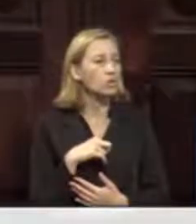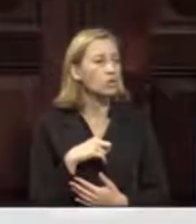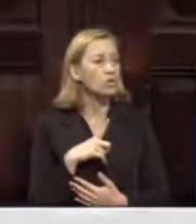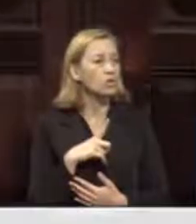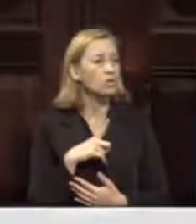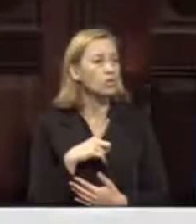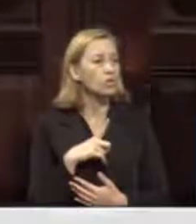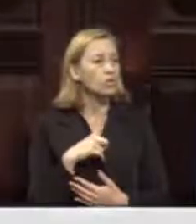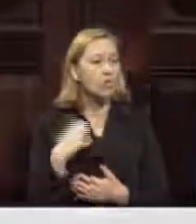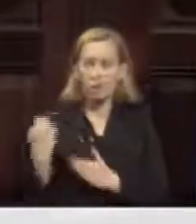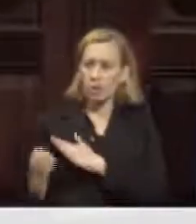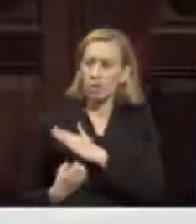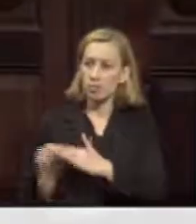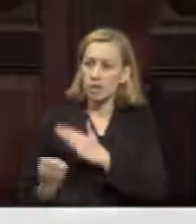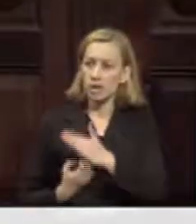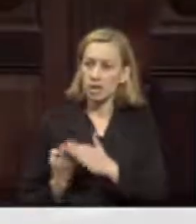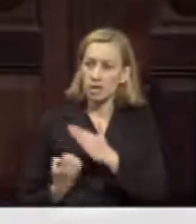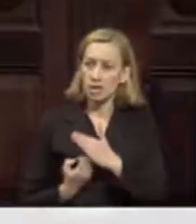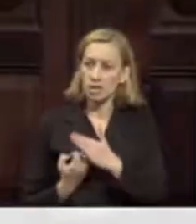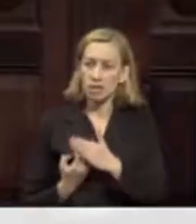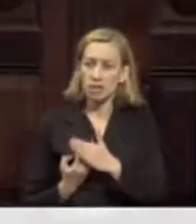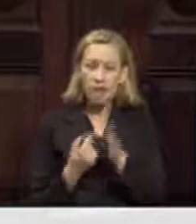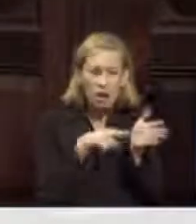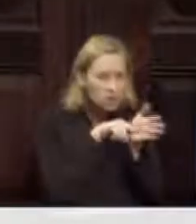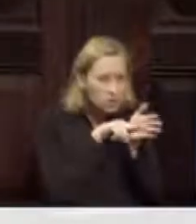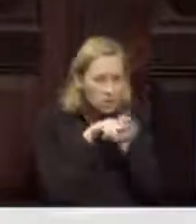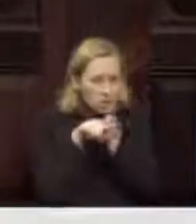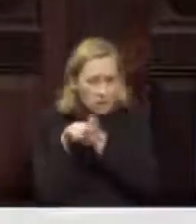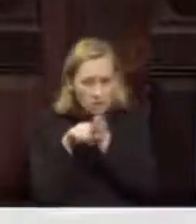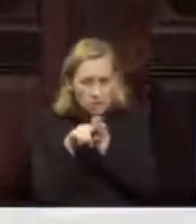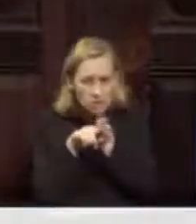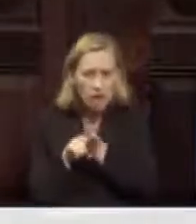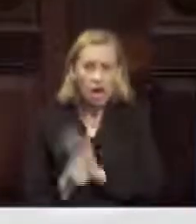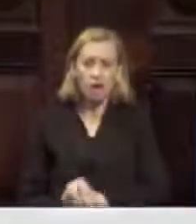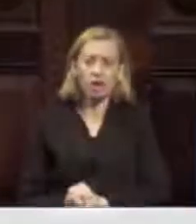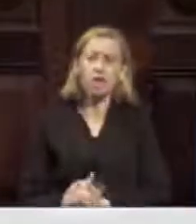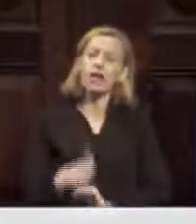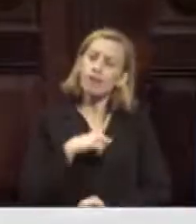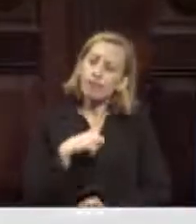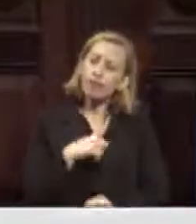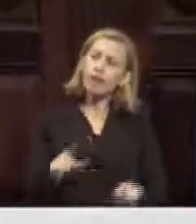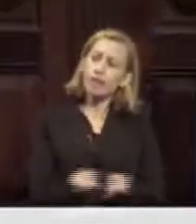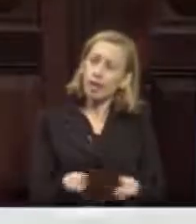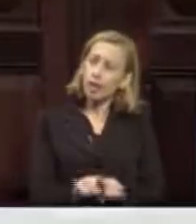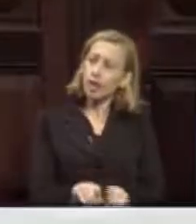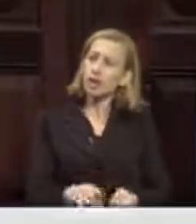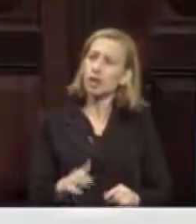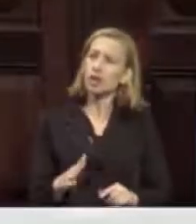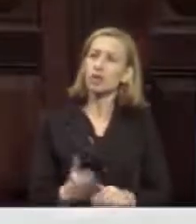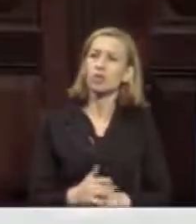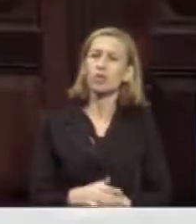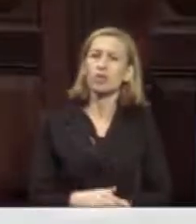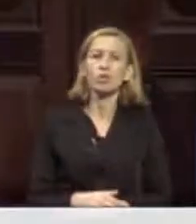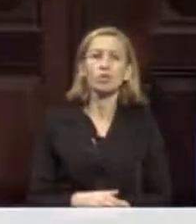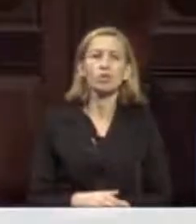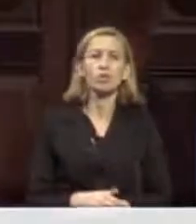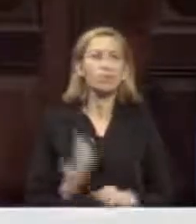essencial, fiscalizar, que tem como função primordial,